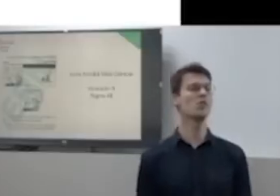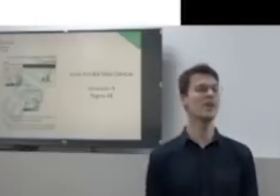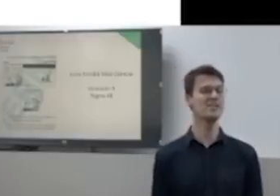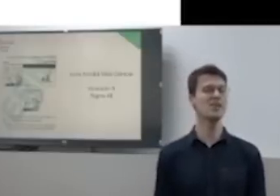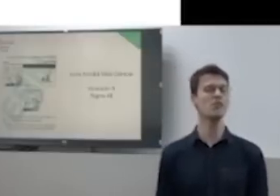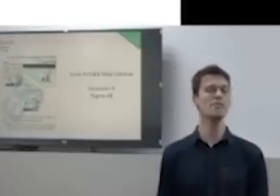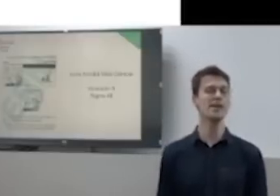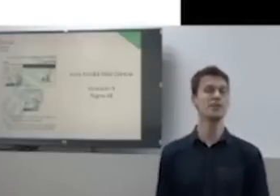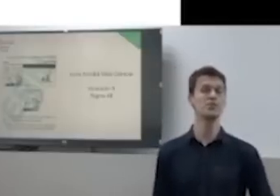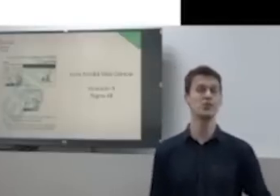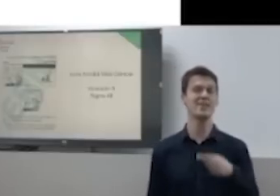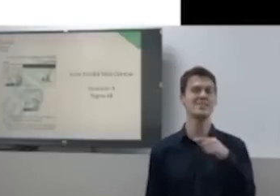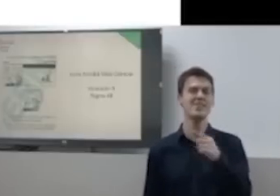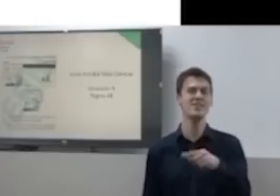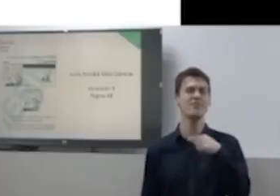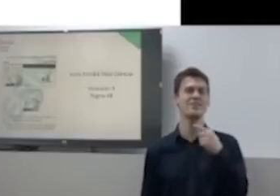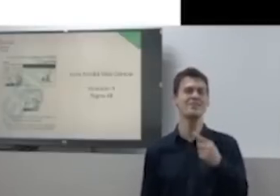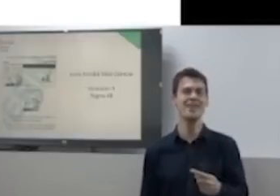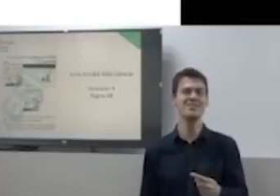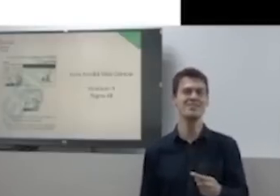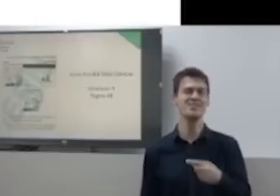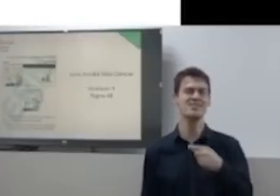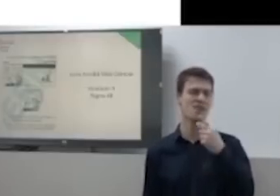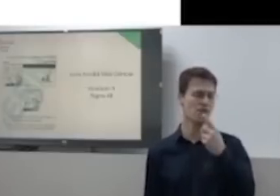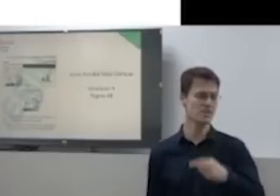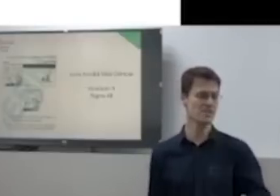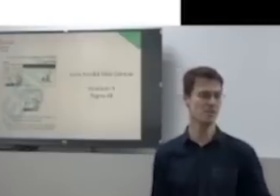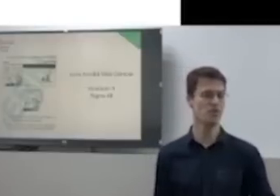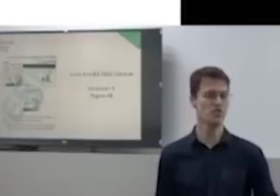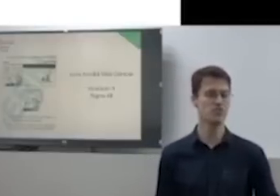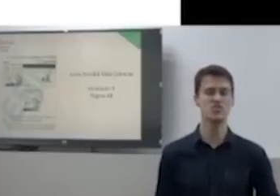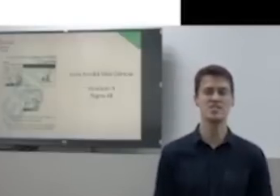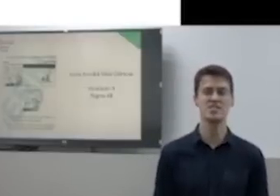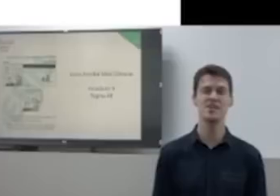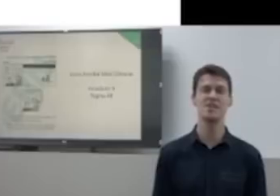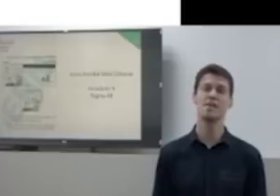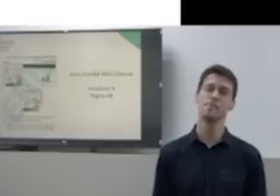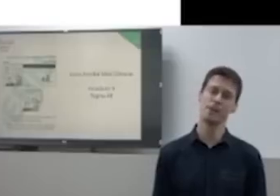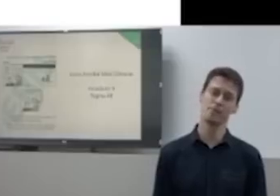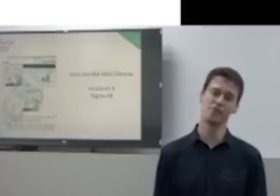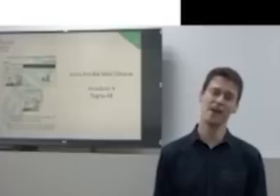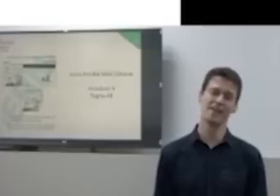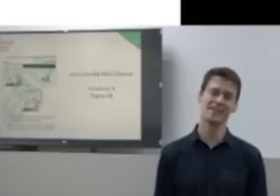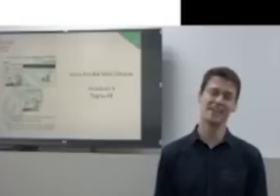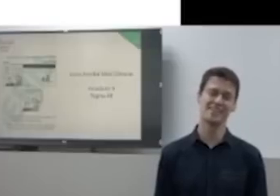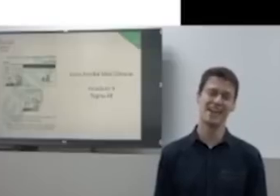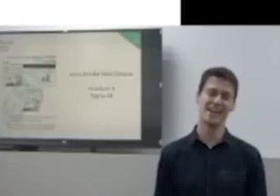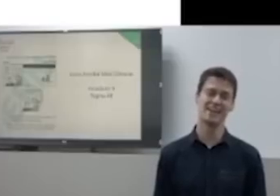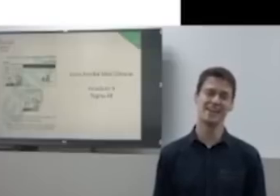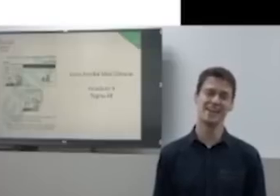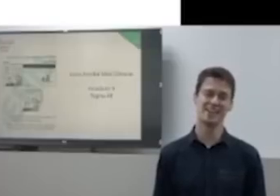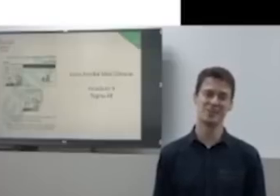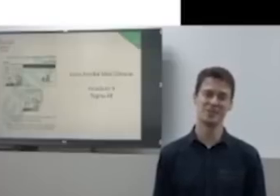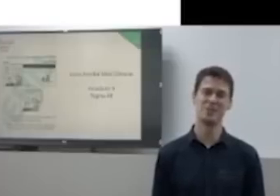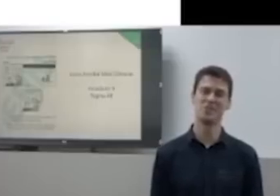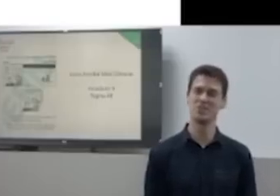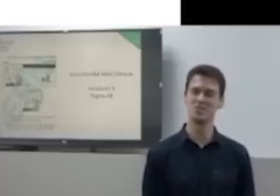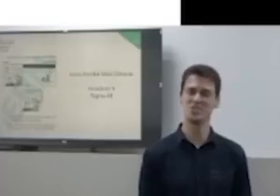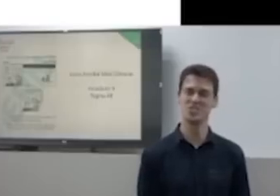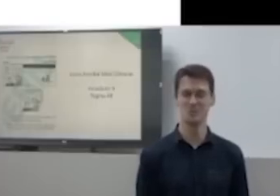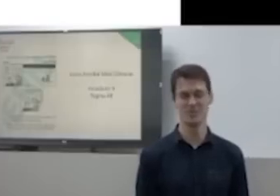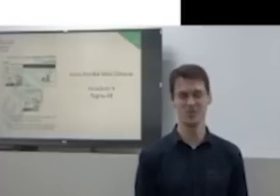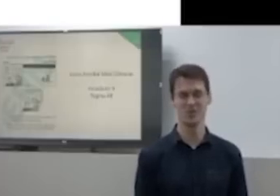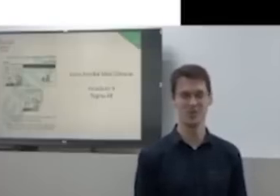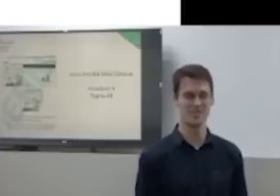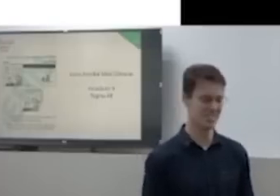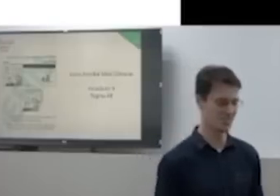redonda. Então, quais argumentos, quais evidências você pode nos dizer para provar que a Terra é redonda?